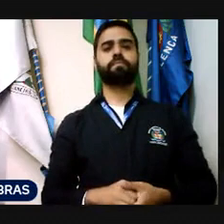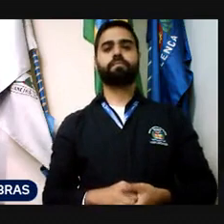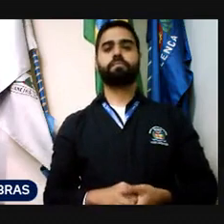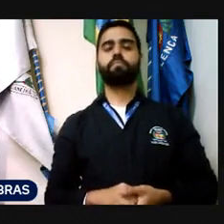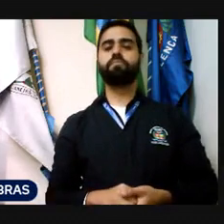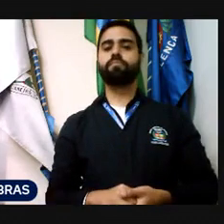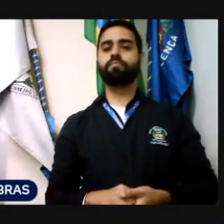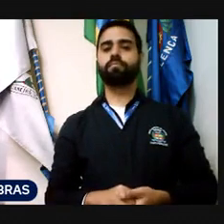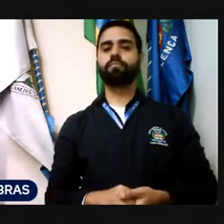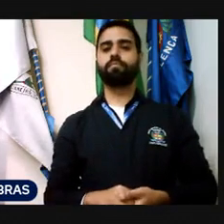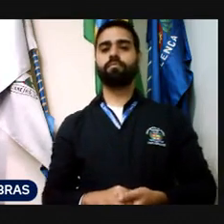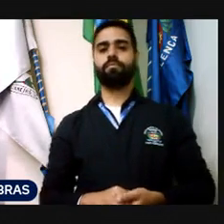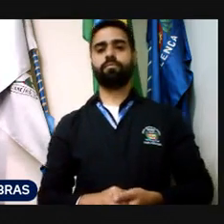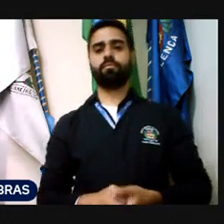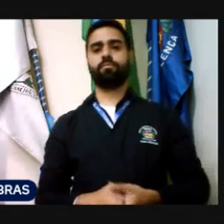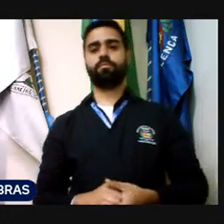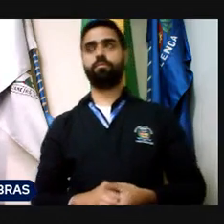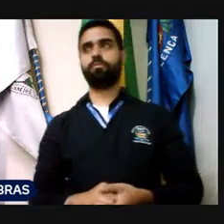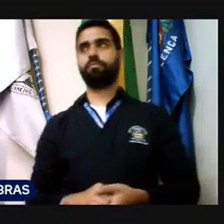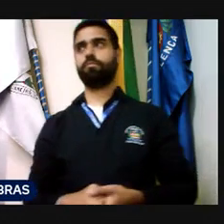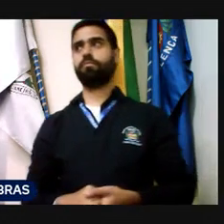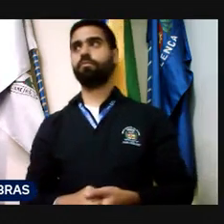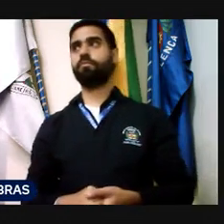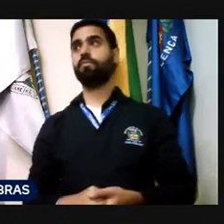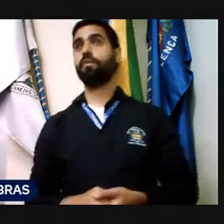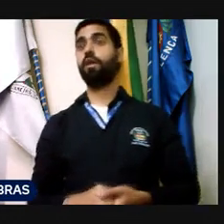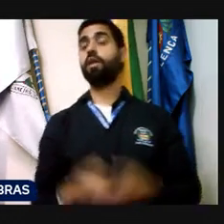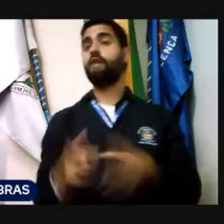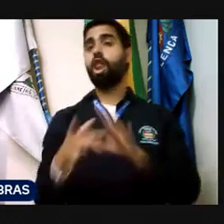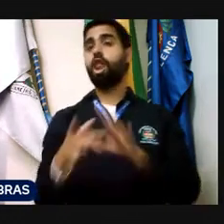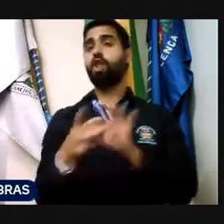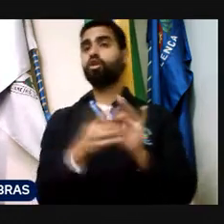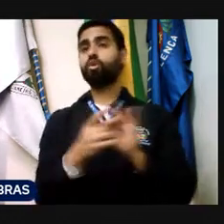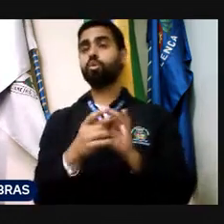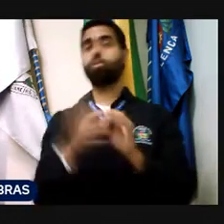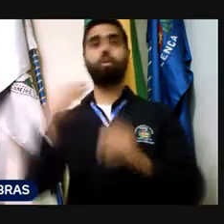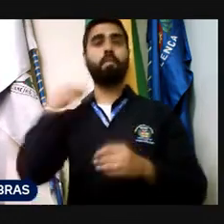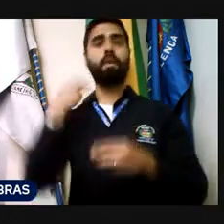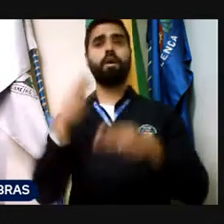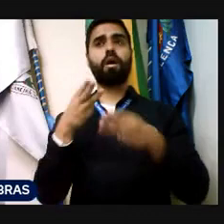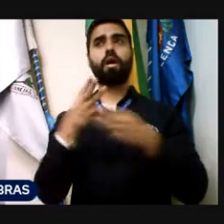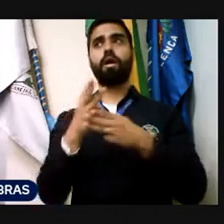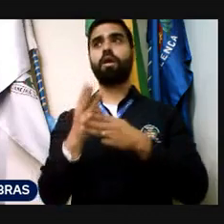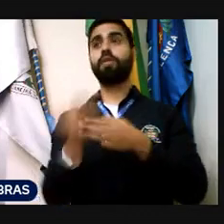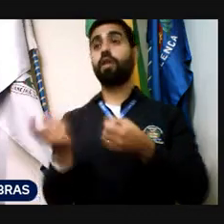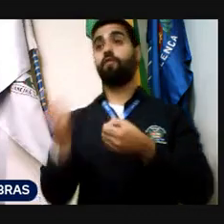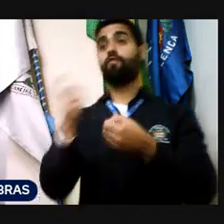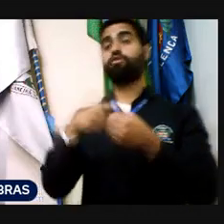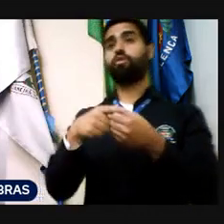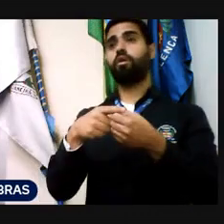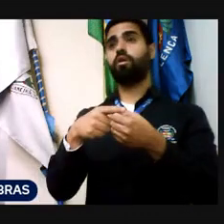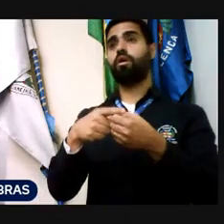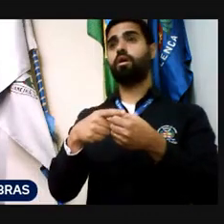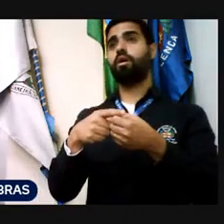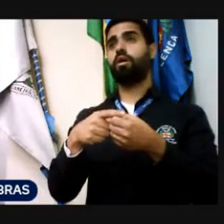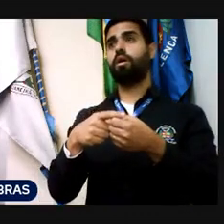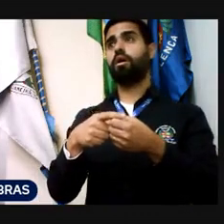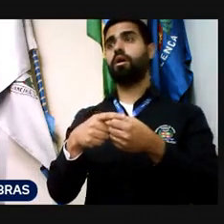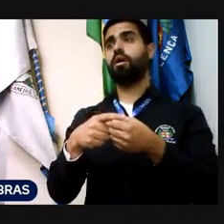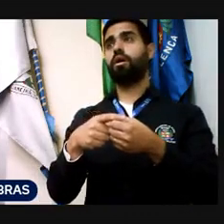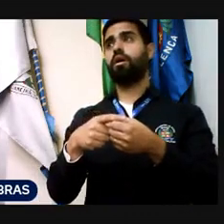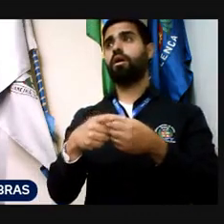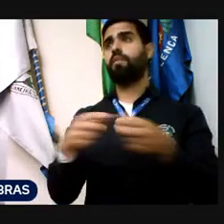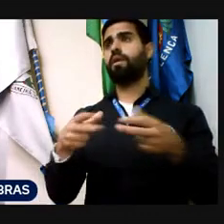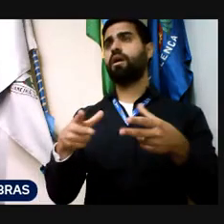emenda, um convênio com a Caixa Econômica, e essa emenda retornou para Brasília por conta